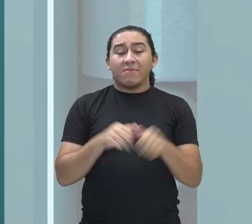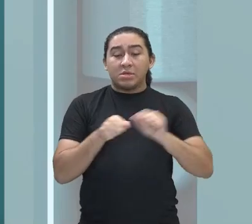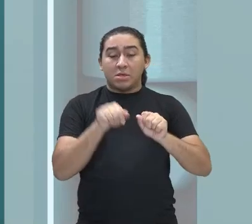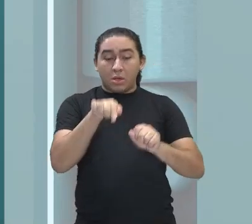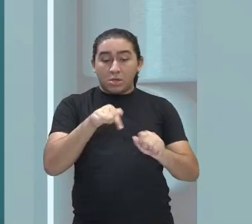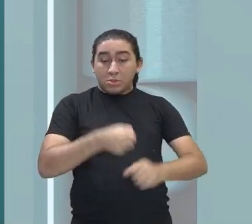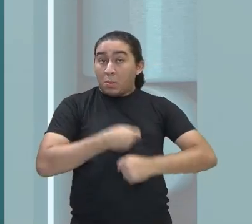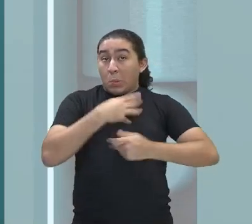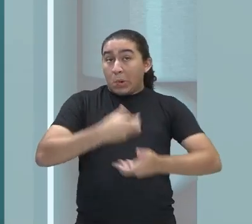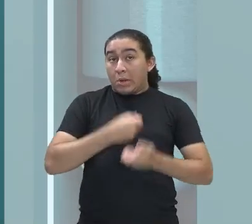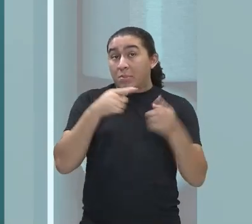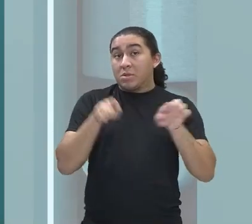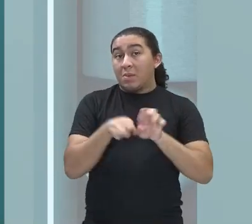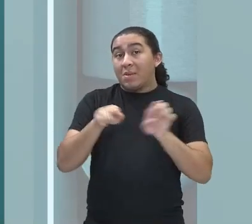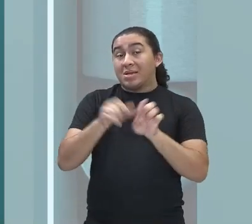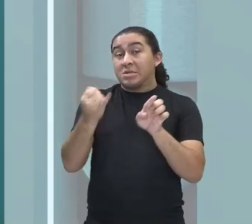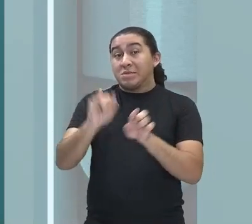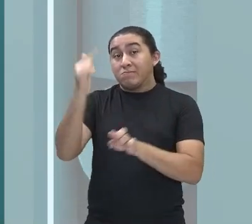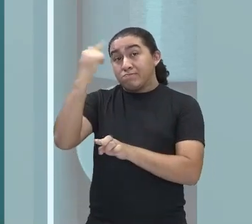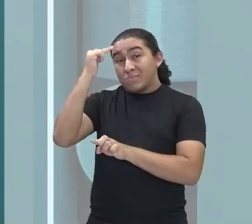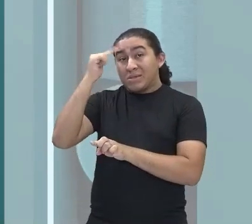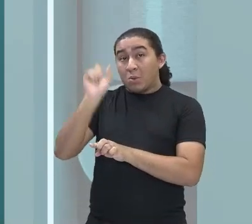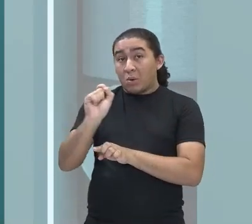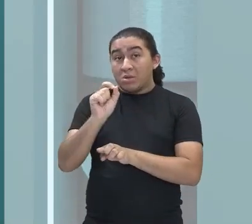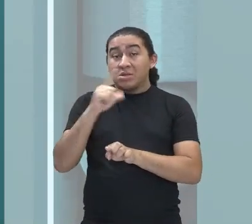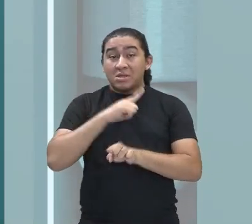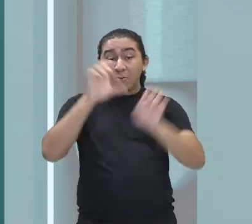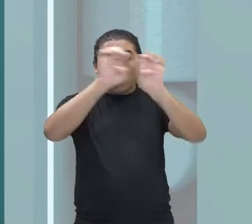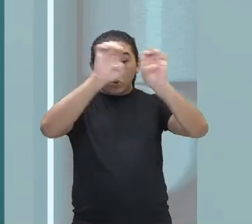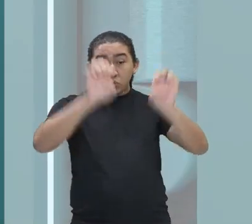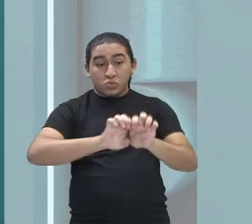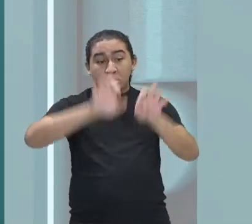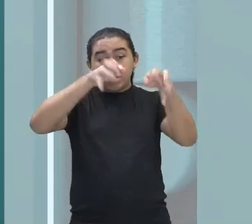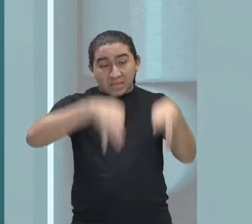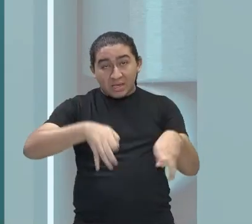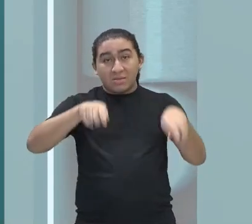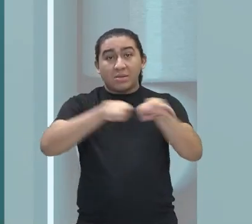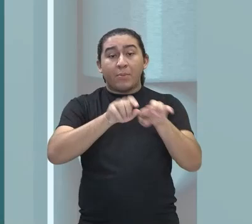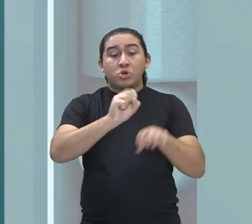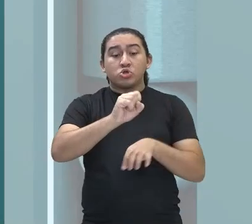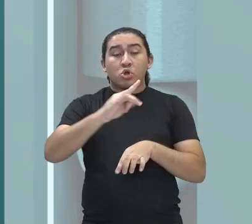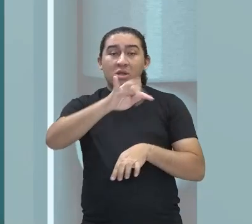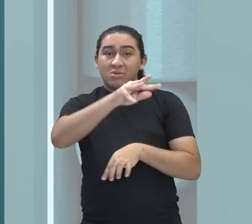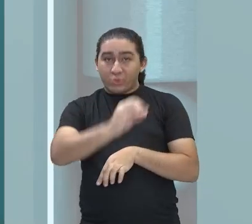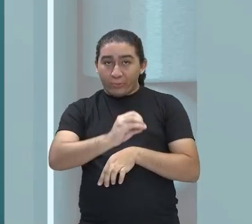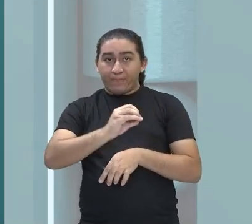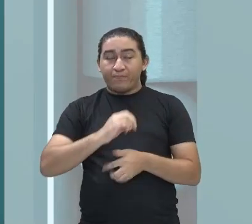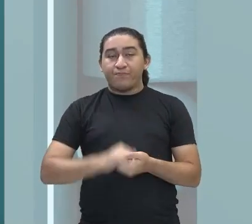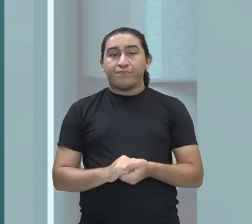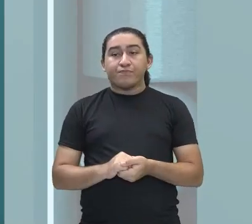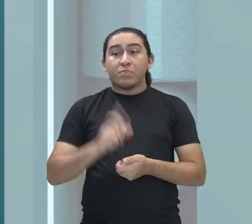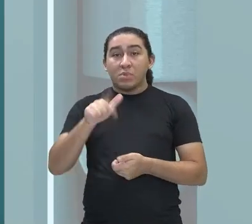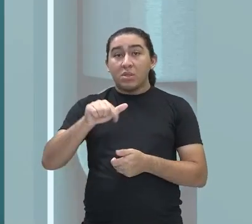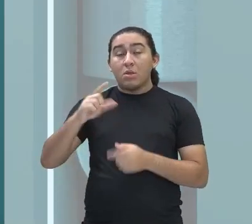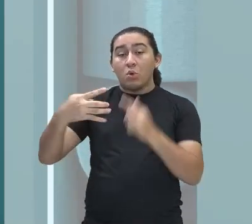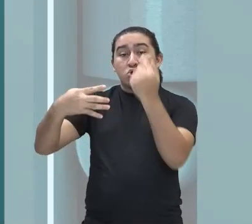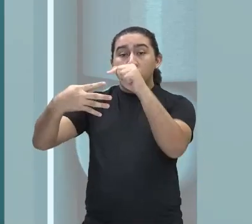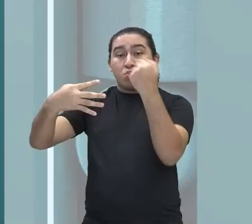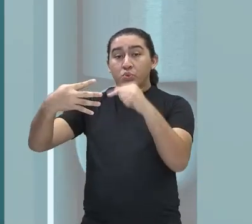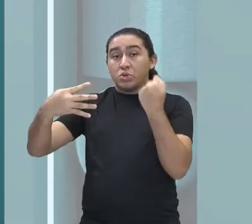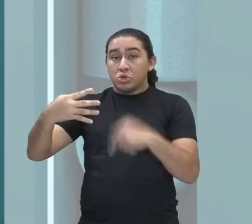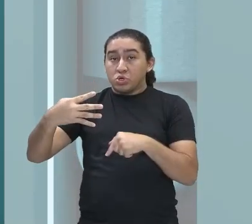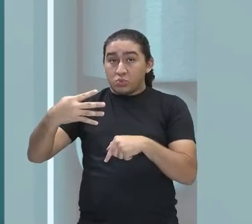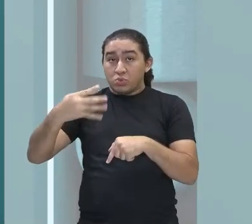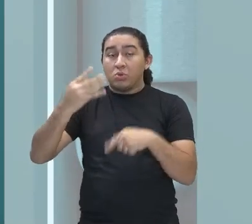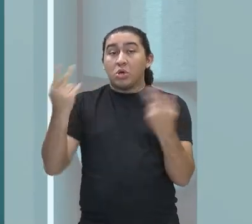poema, especialmente forma fixa, especialmente um soneto, não é? Então, o simbolismo, ele, como o